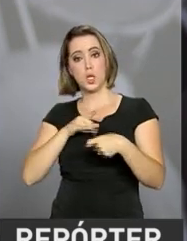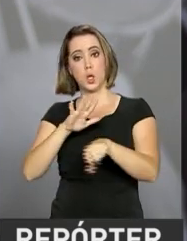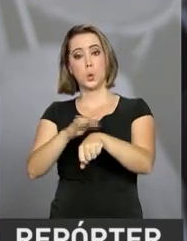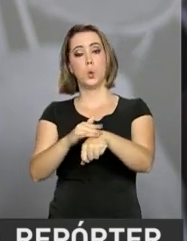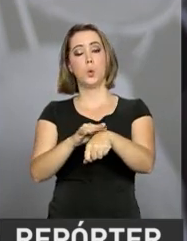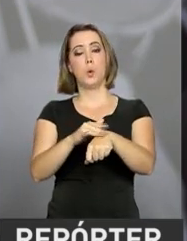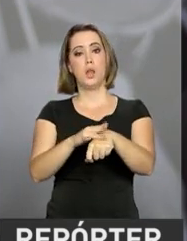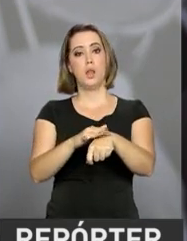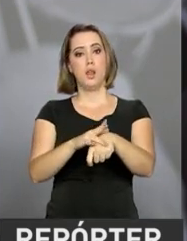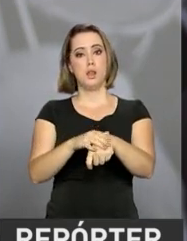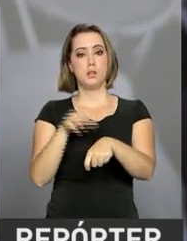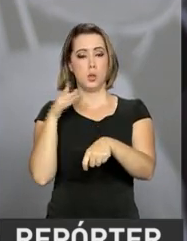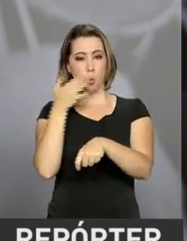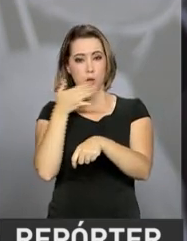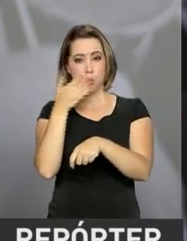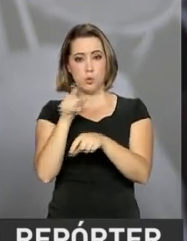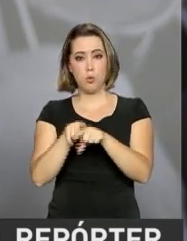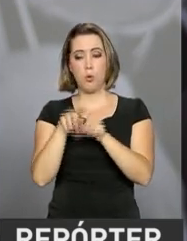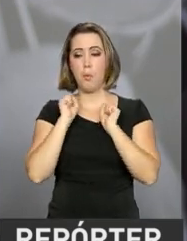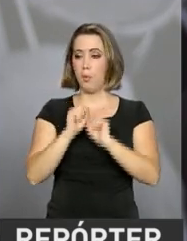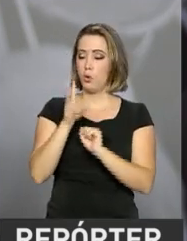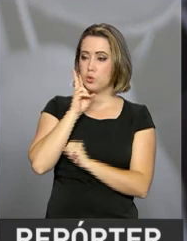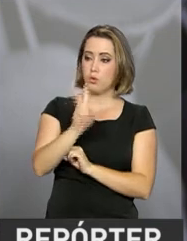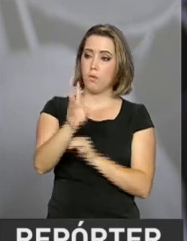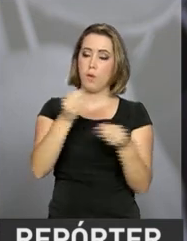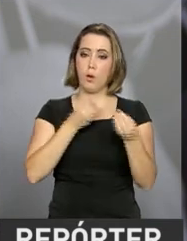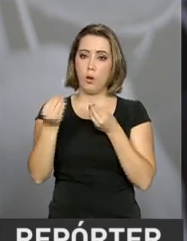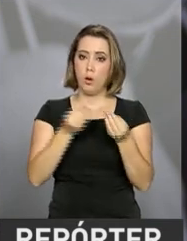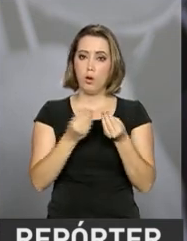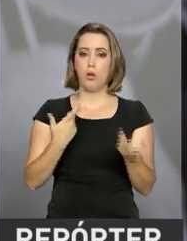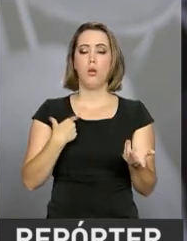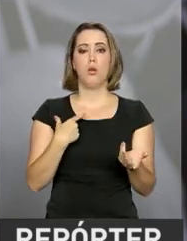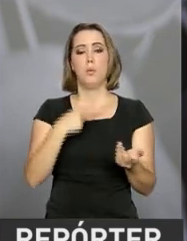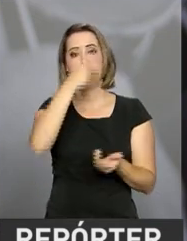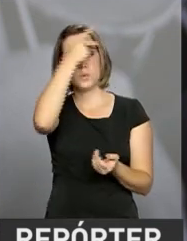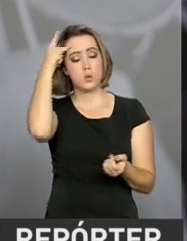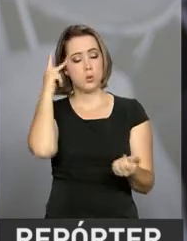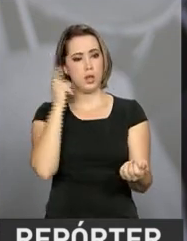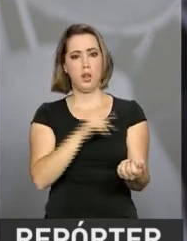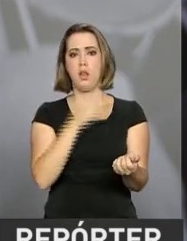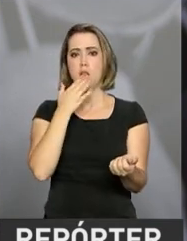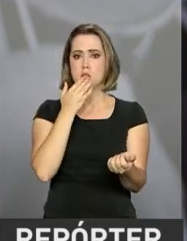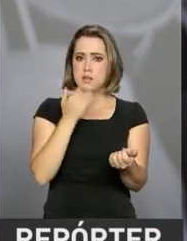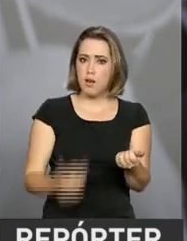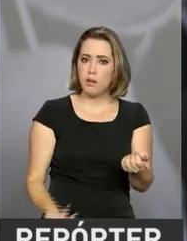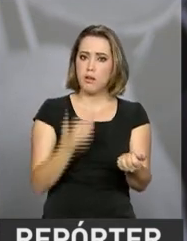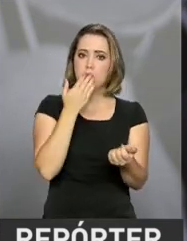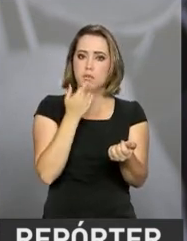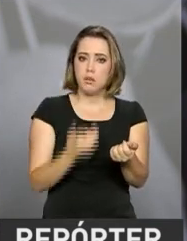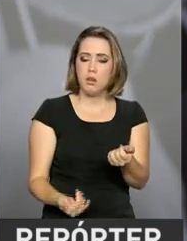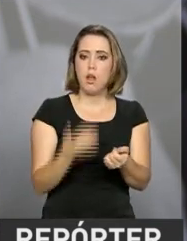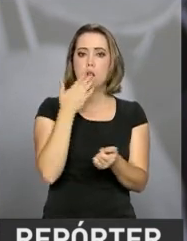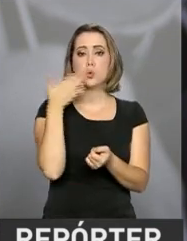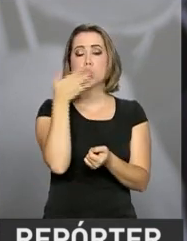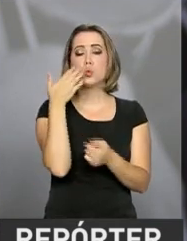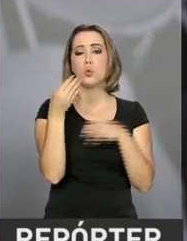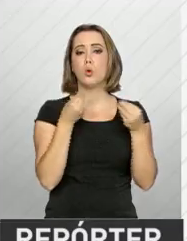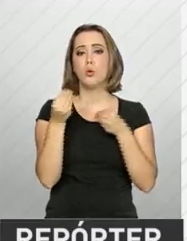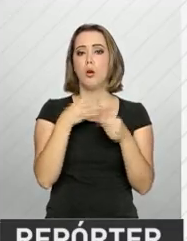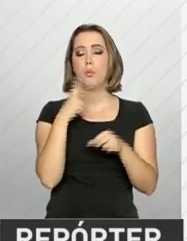acompanhando a qualidade do a quantidade de açúcar no sangue para monitorar o paciente através da